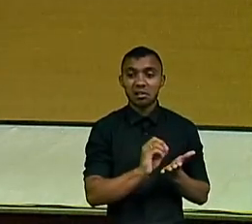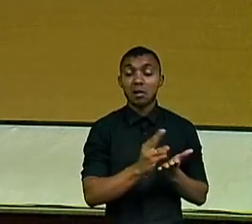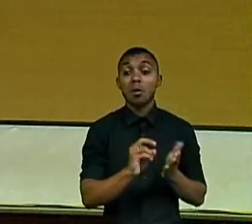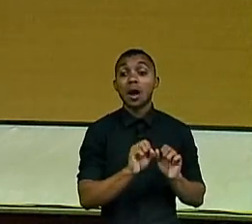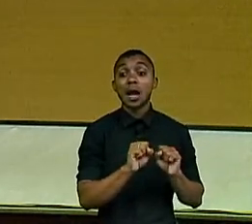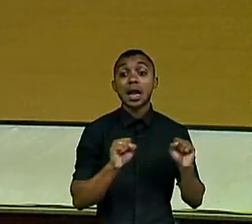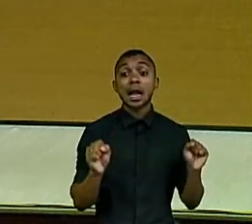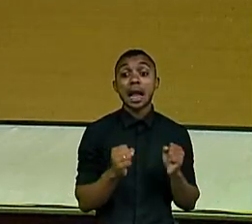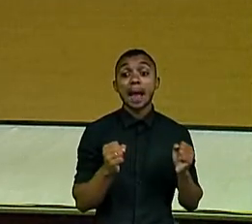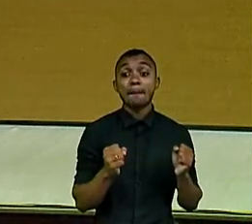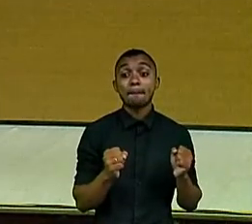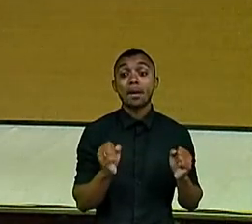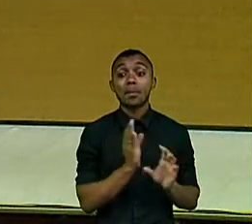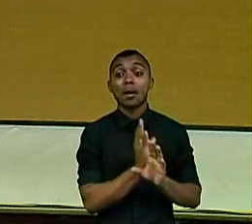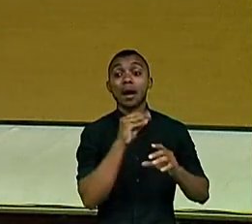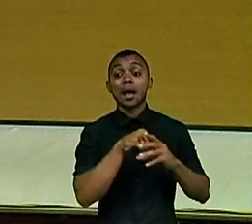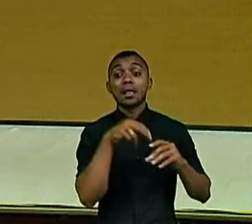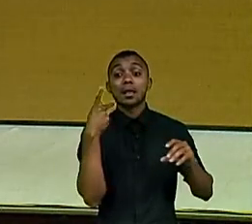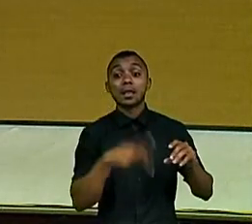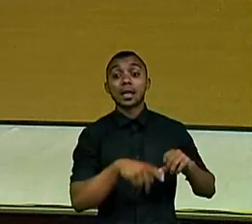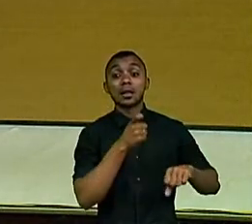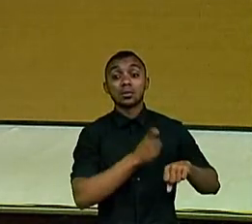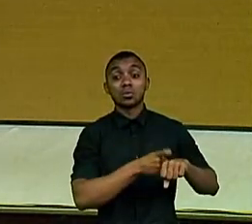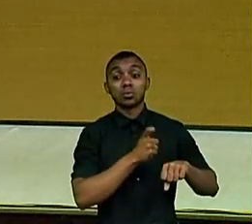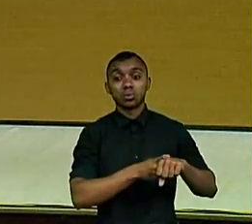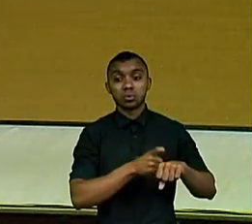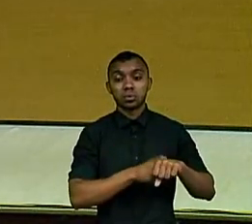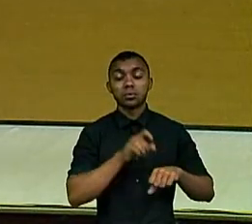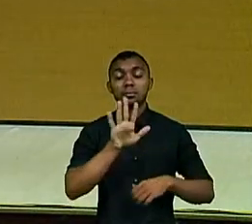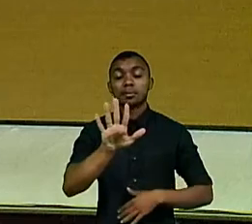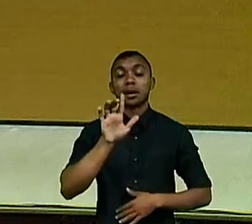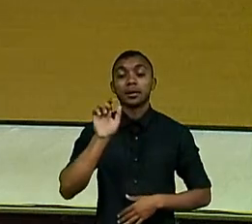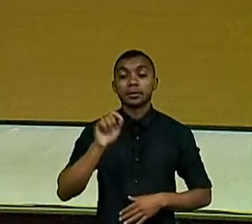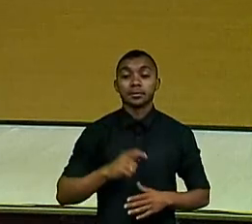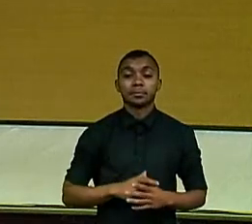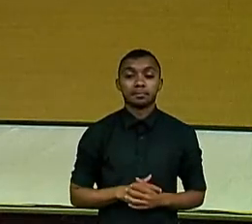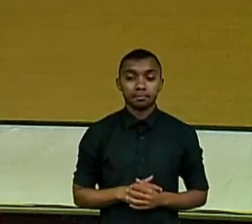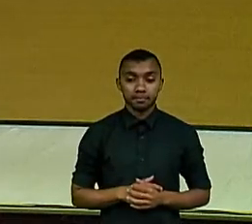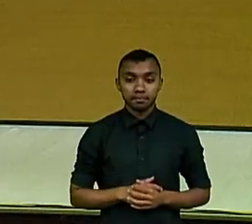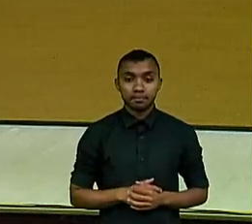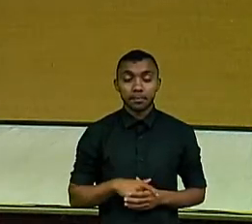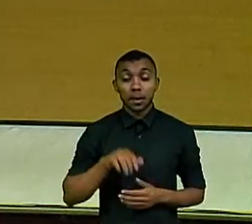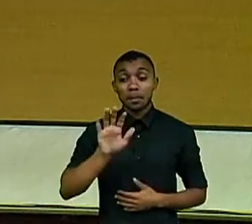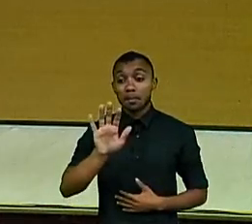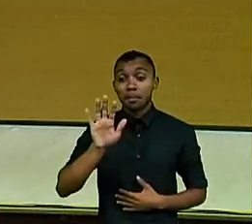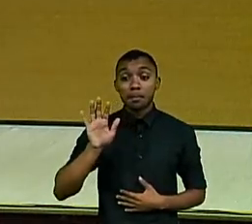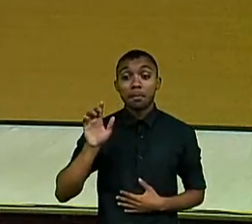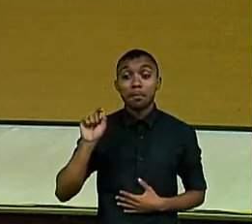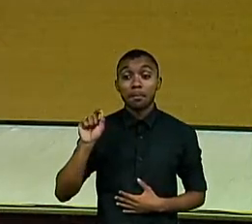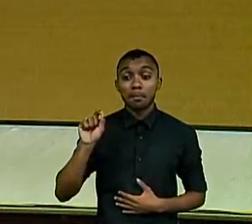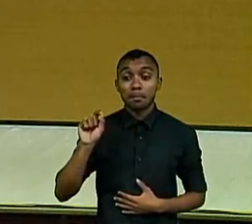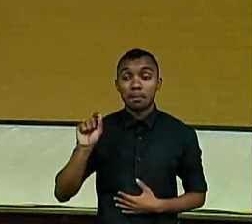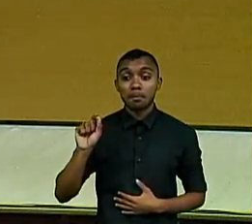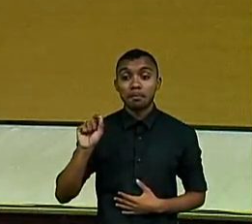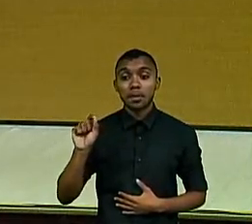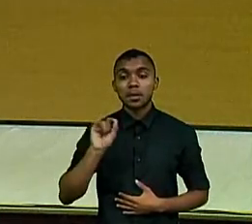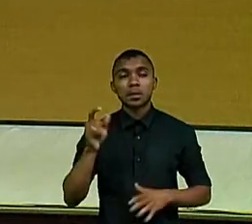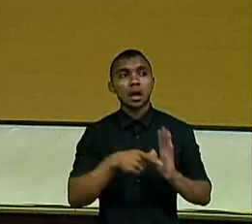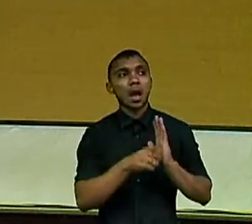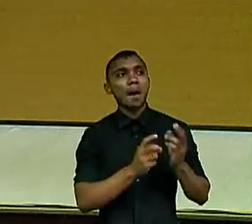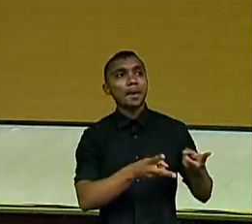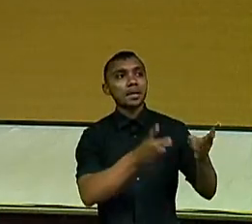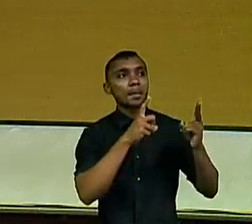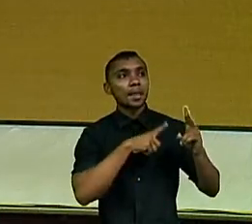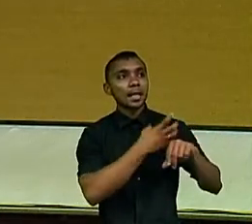da Resistência física dele lembrando que quando você observa Ciências da Natureza